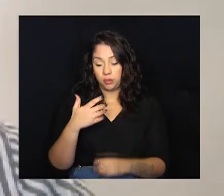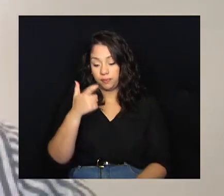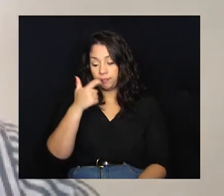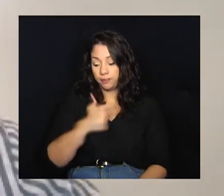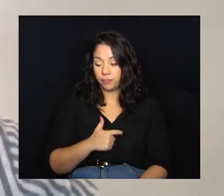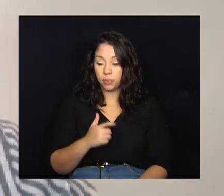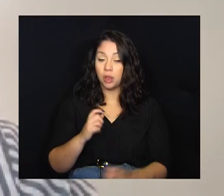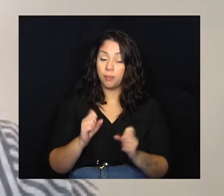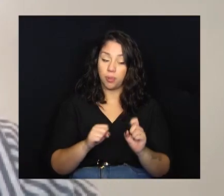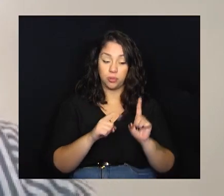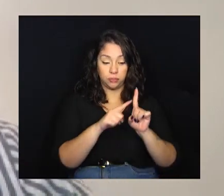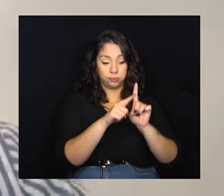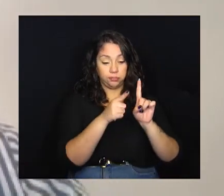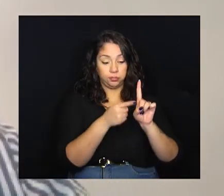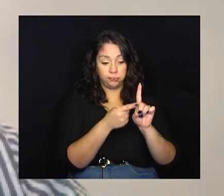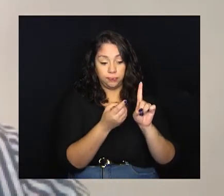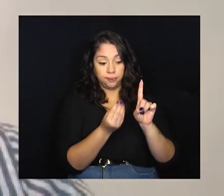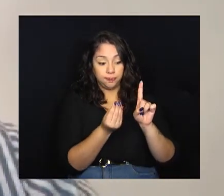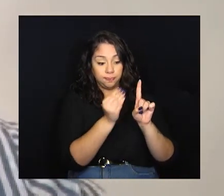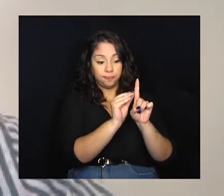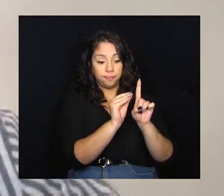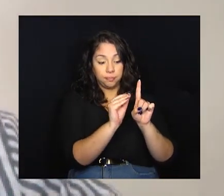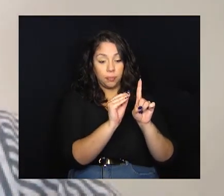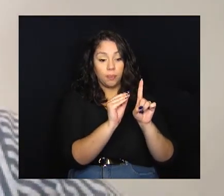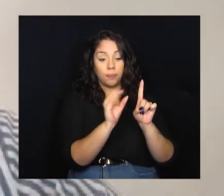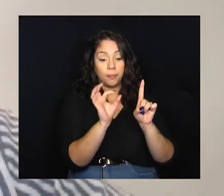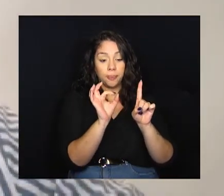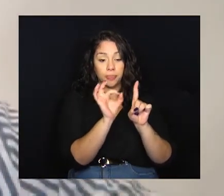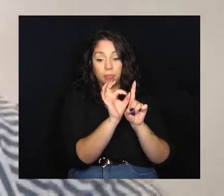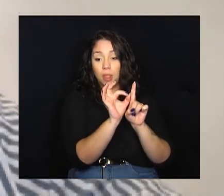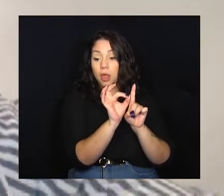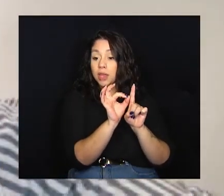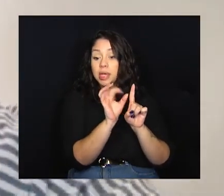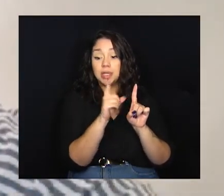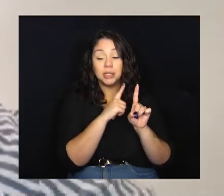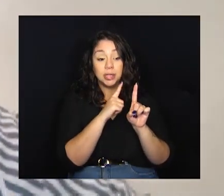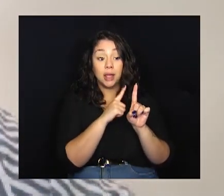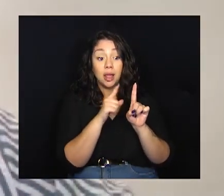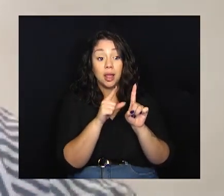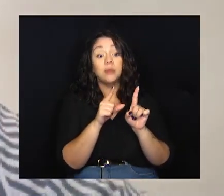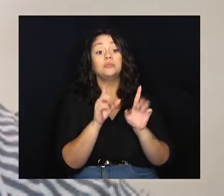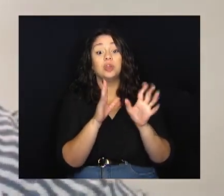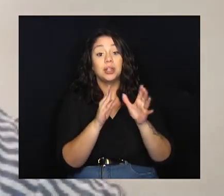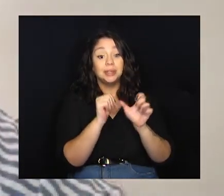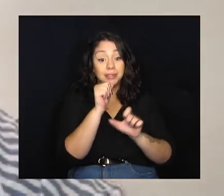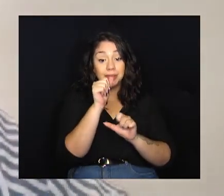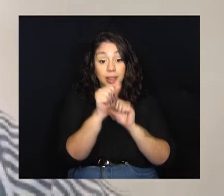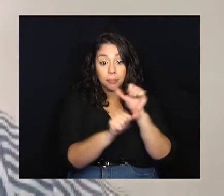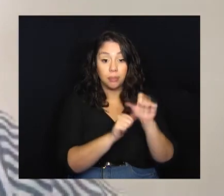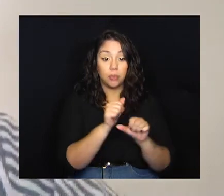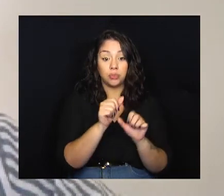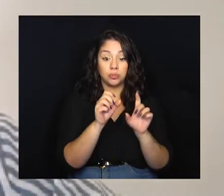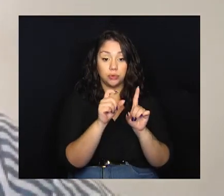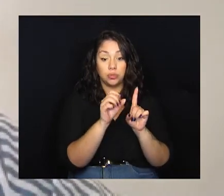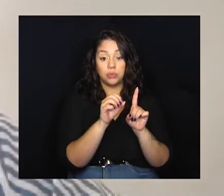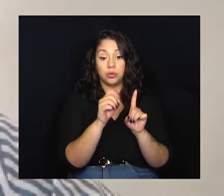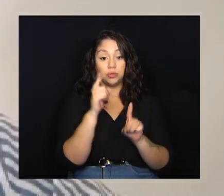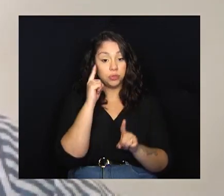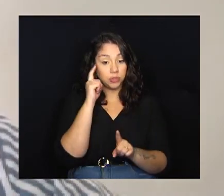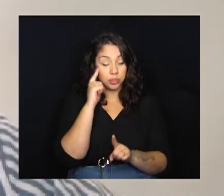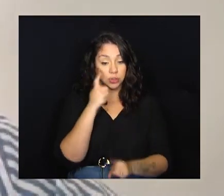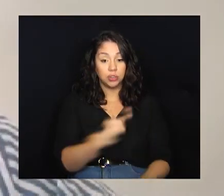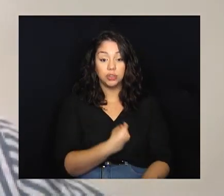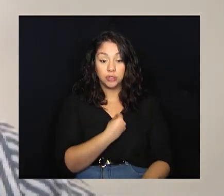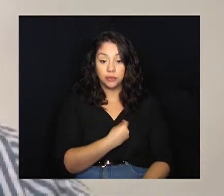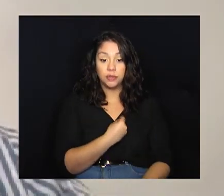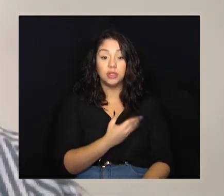um embrião perfeito ali do ponto de genético e por exemplo Surgiu uma mutação naquele embrião após os primeiros dias de vida isso também é possível na